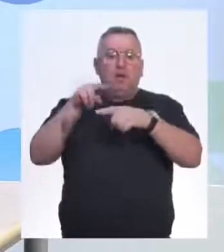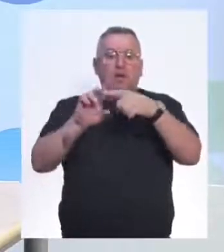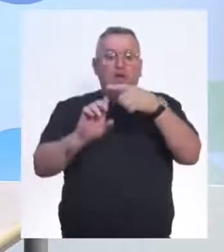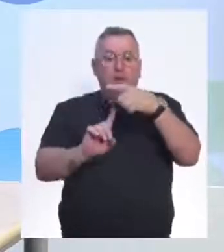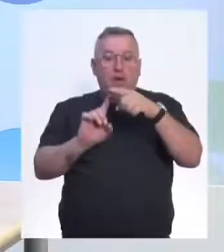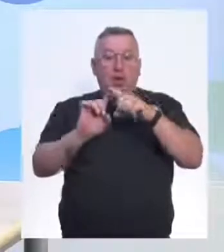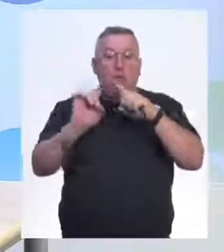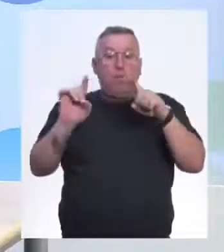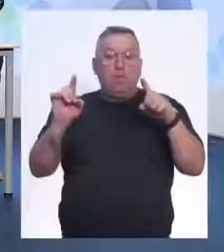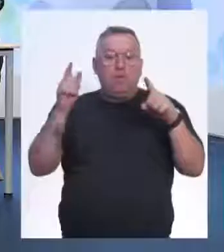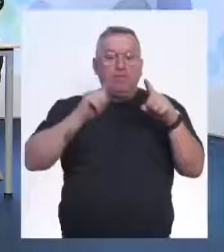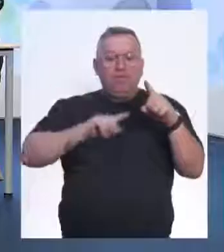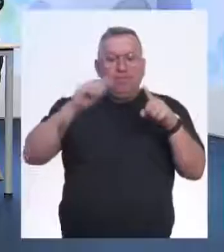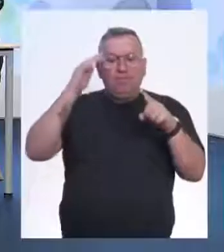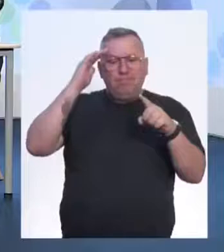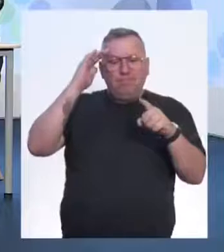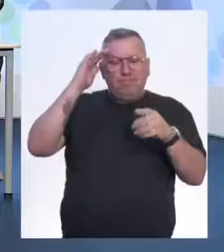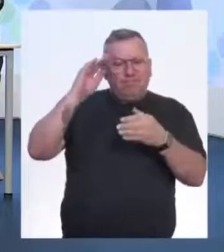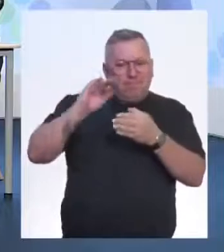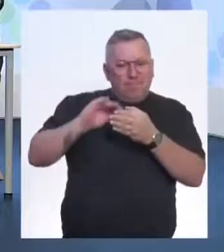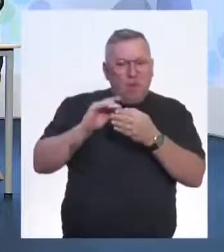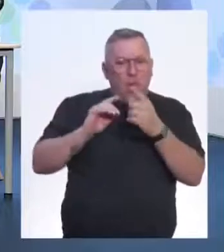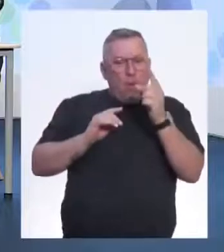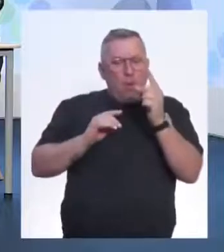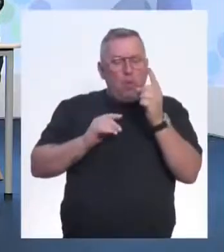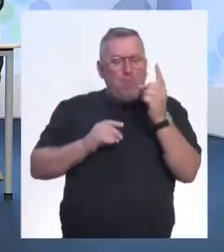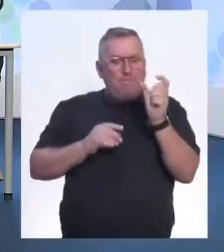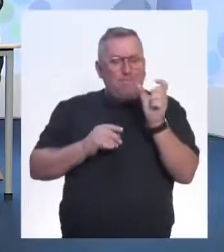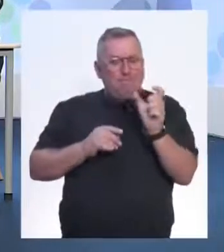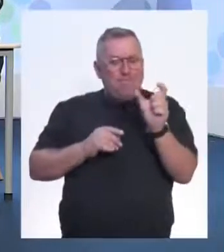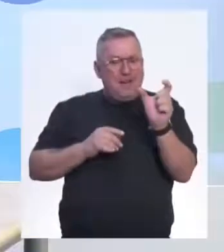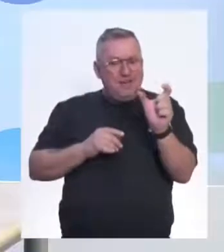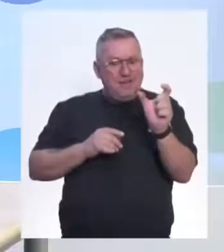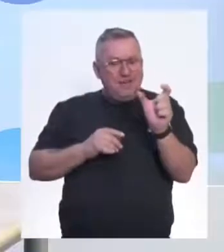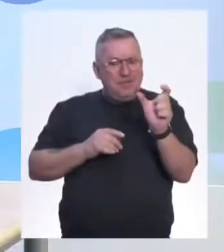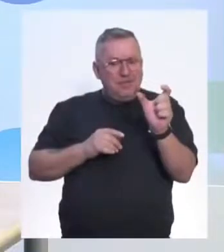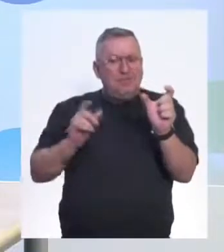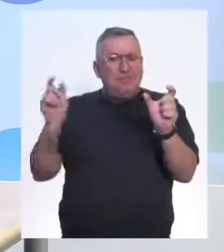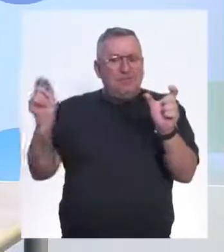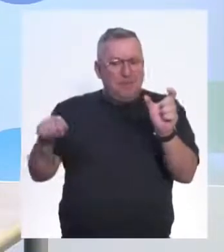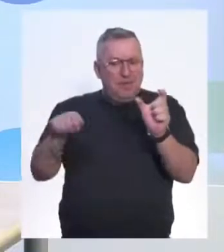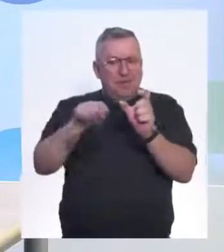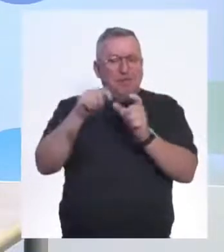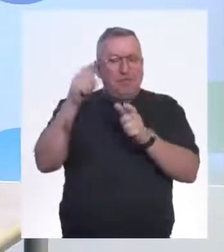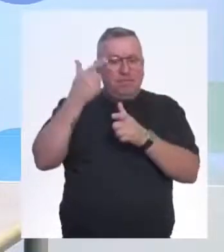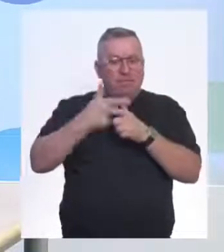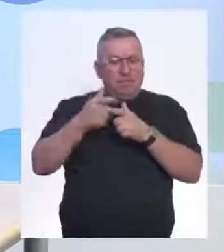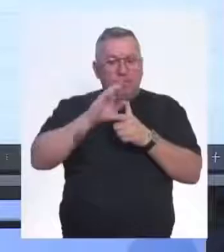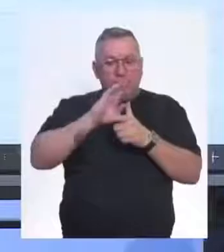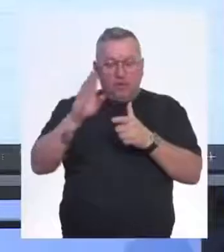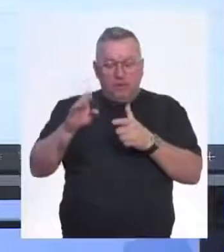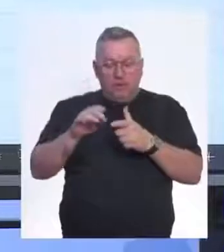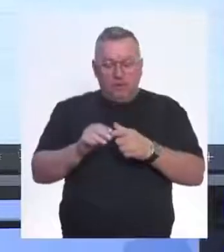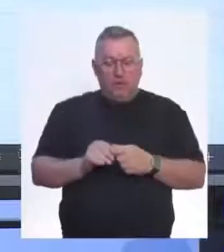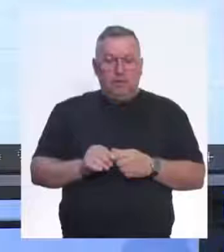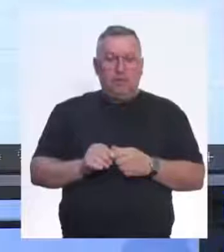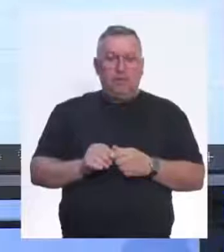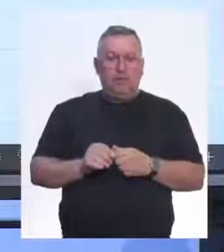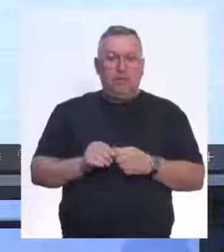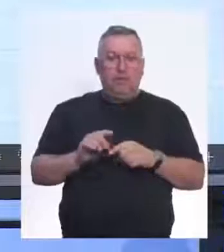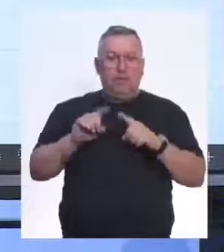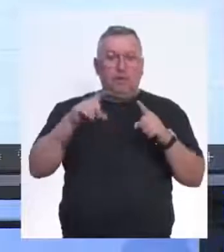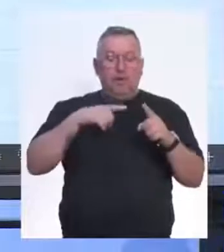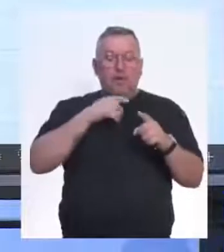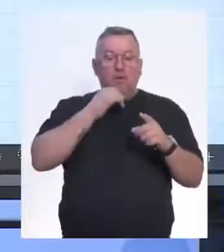se compreender que é só uma parte, foi o que você disse, posso fazer a divisão diretamente. Isso mesmo, né? Então esse é